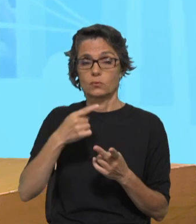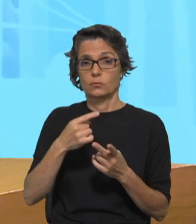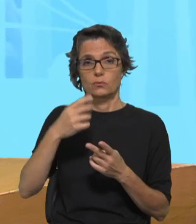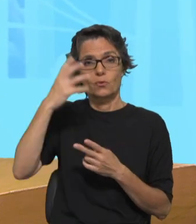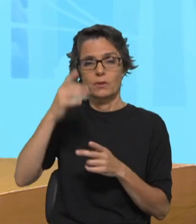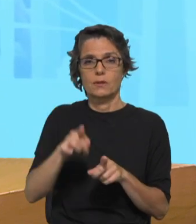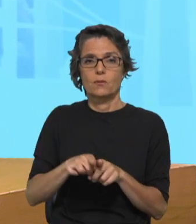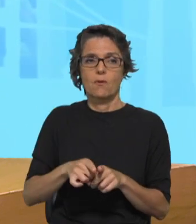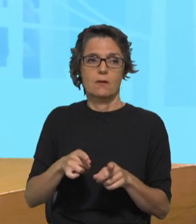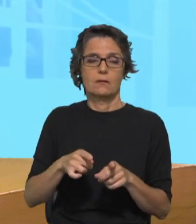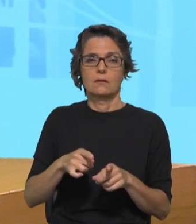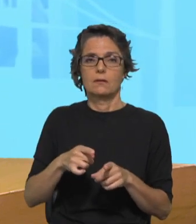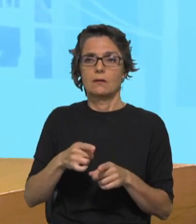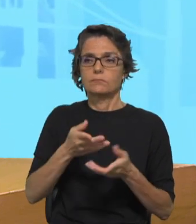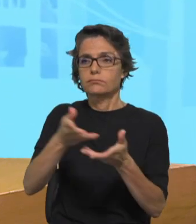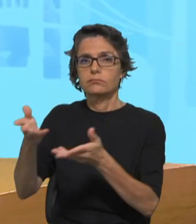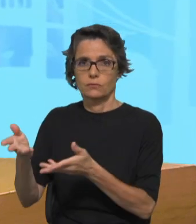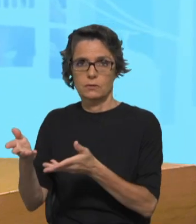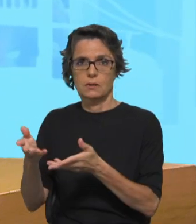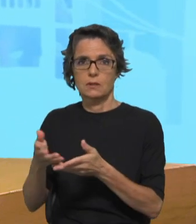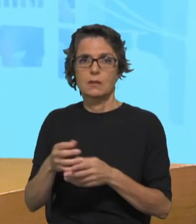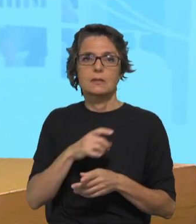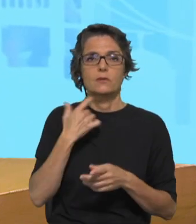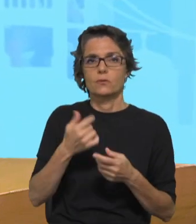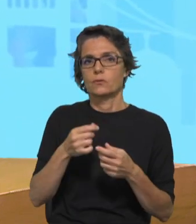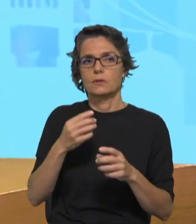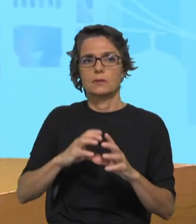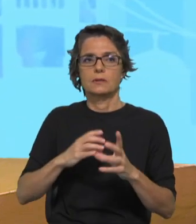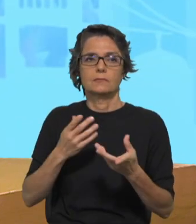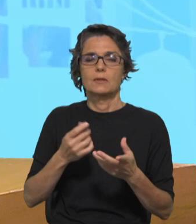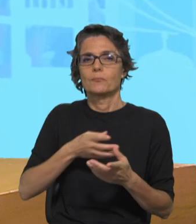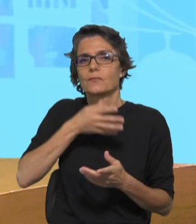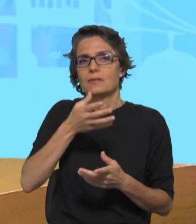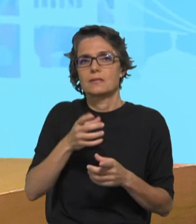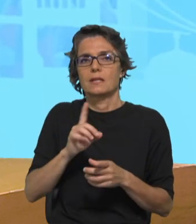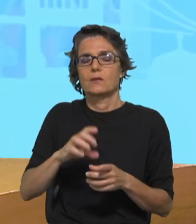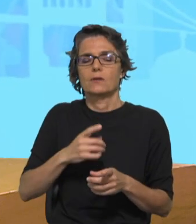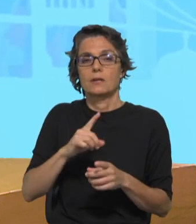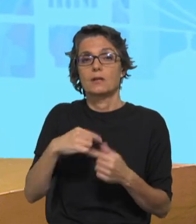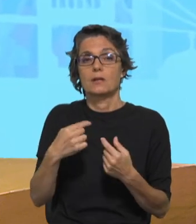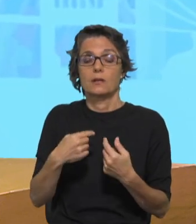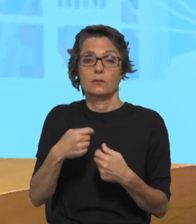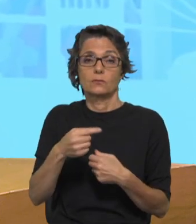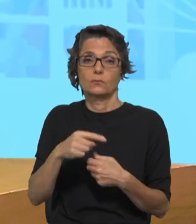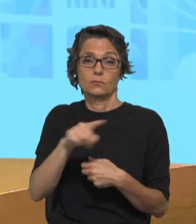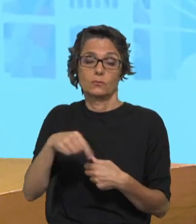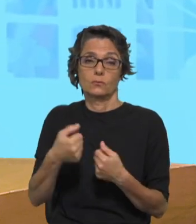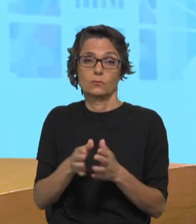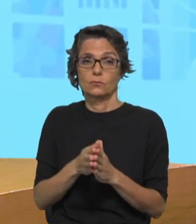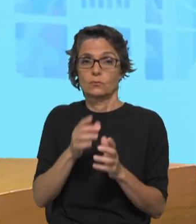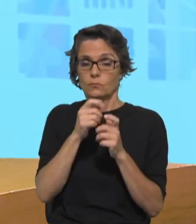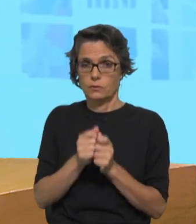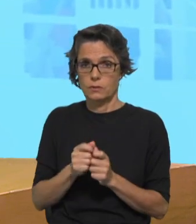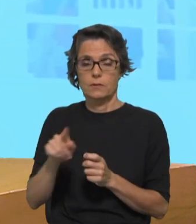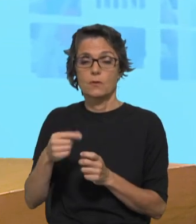outros. Sacerdotes quer dizer que todos rezamos e somos chamados à santificação. E todos somos profetas, portanto,